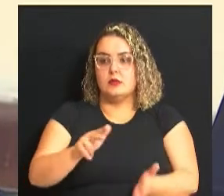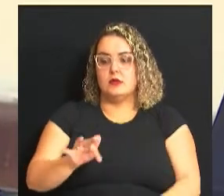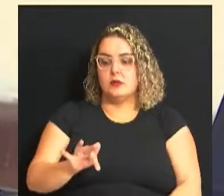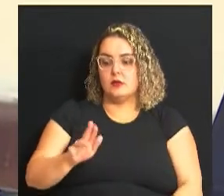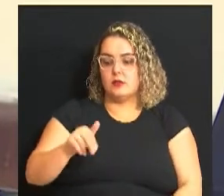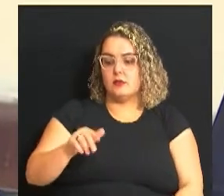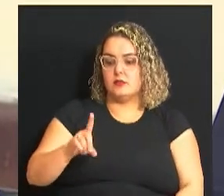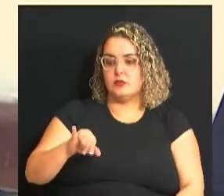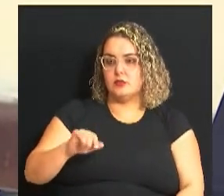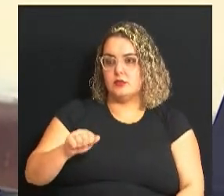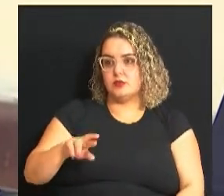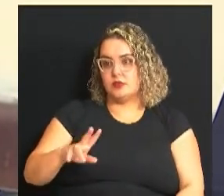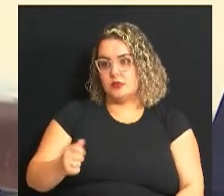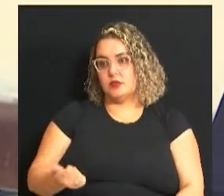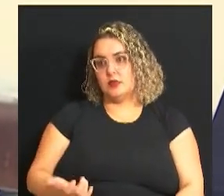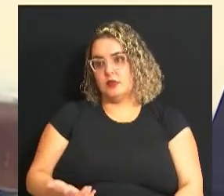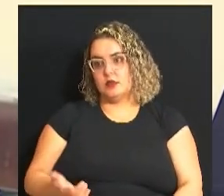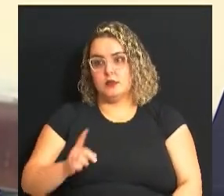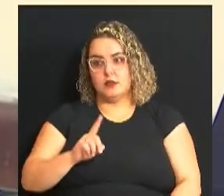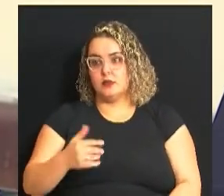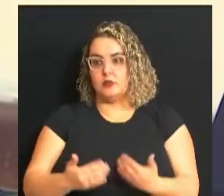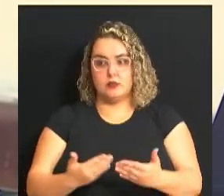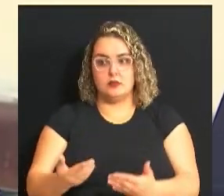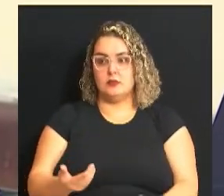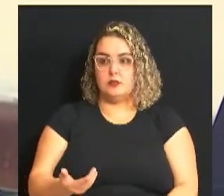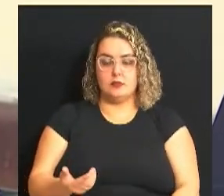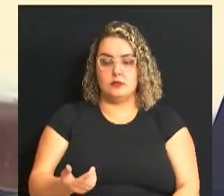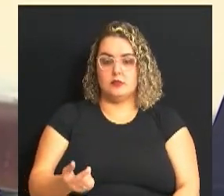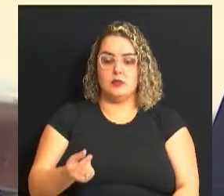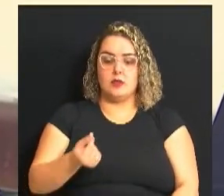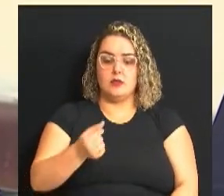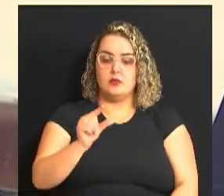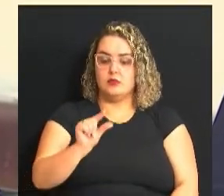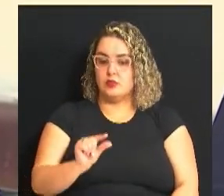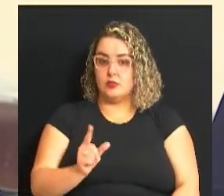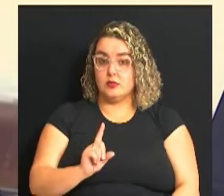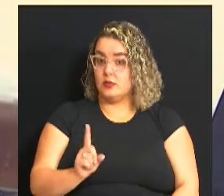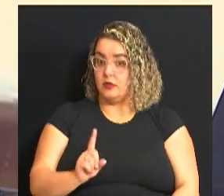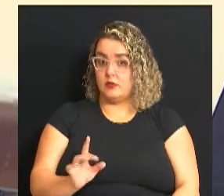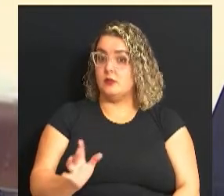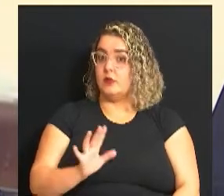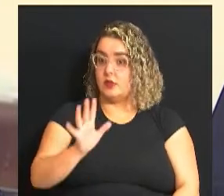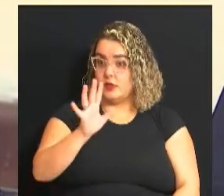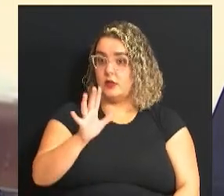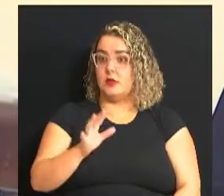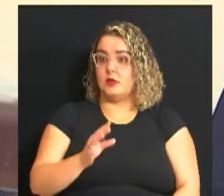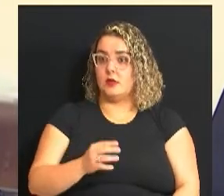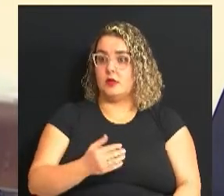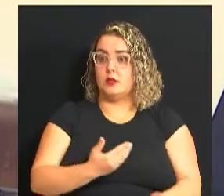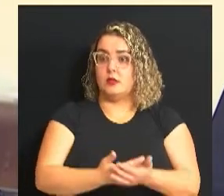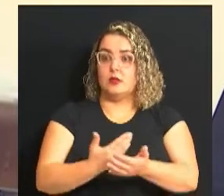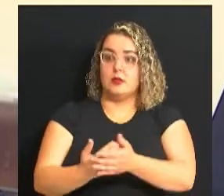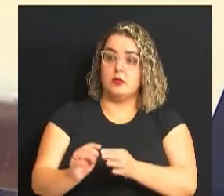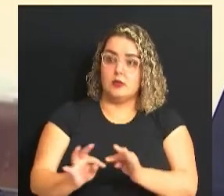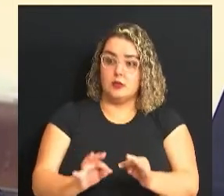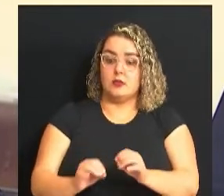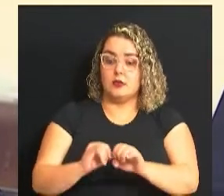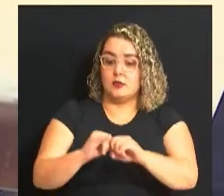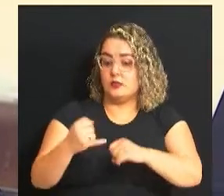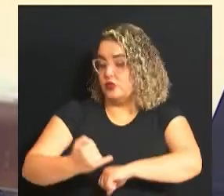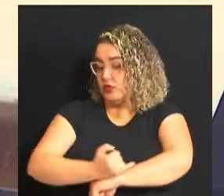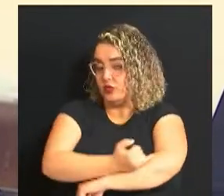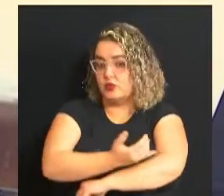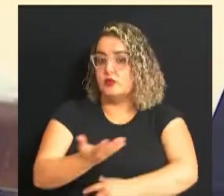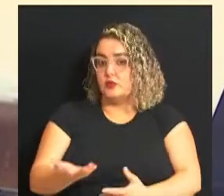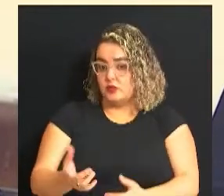disse, não é um processo barato, né? Tem toda a parte técnica de estudos, toda a parte de infraestrutura,